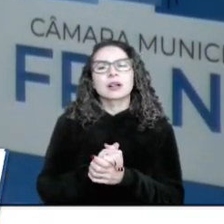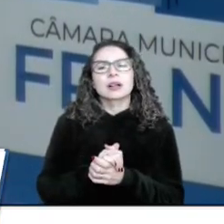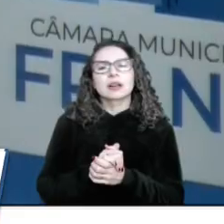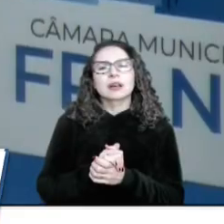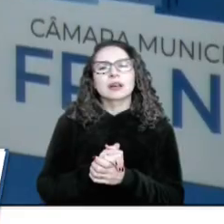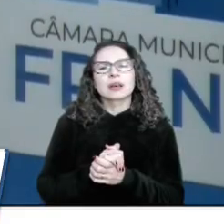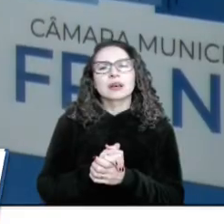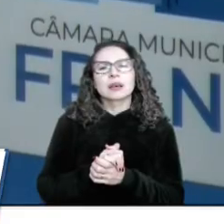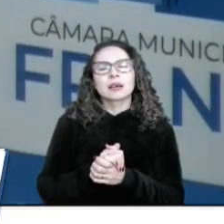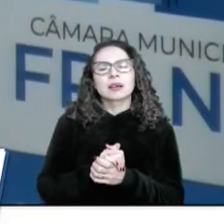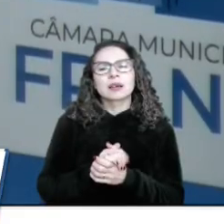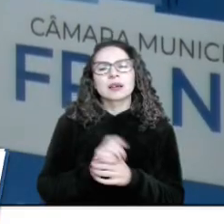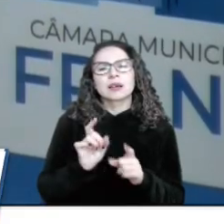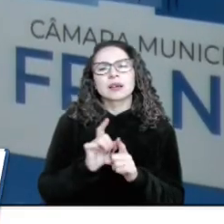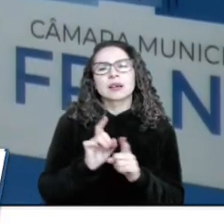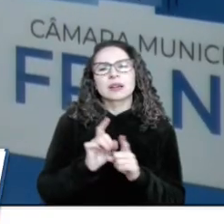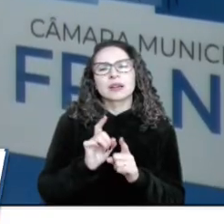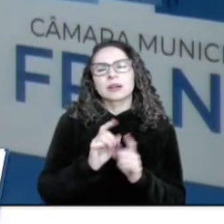Caminhar,